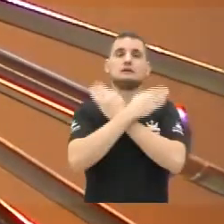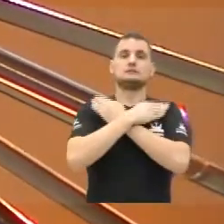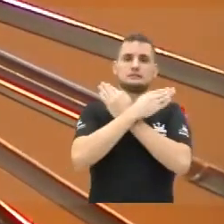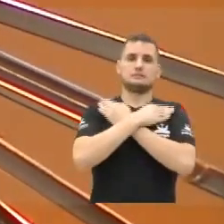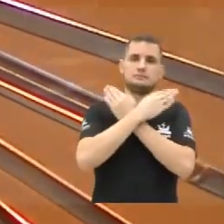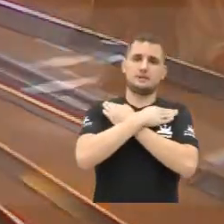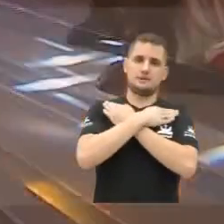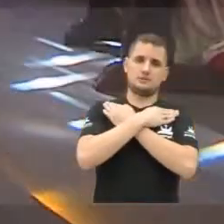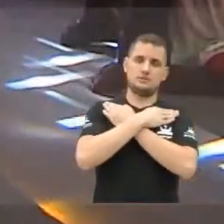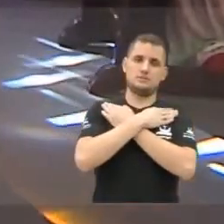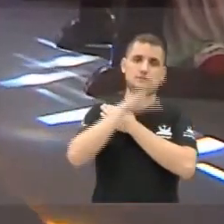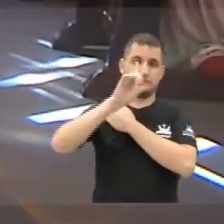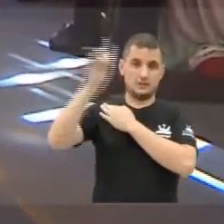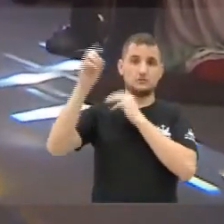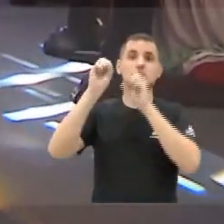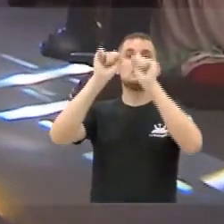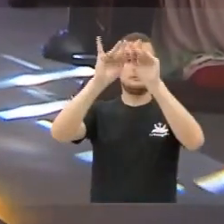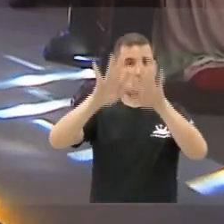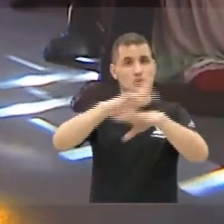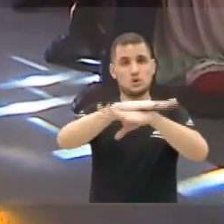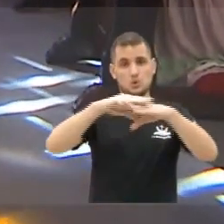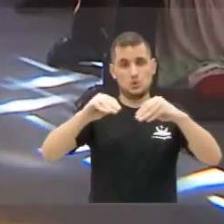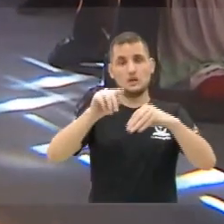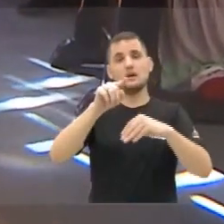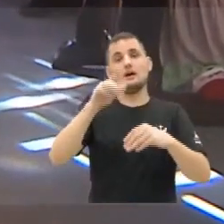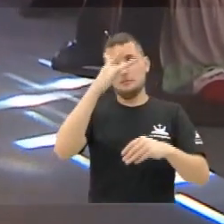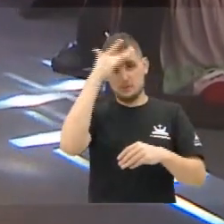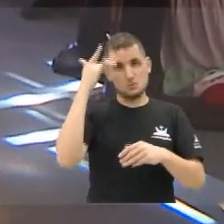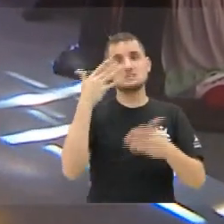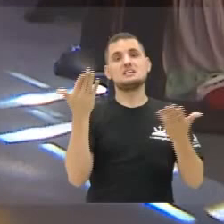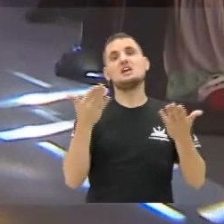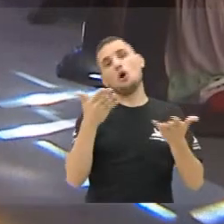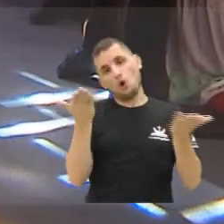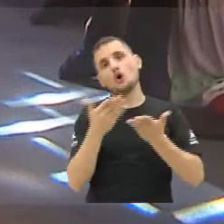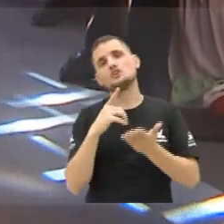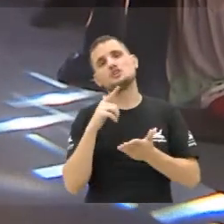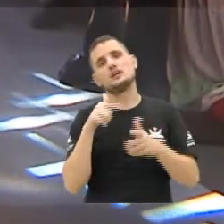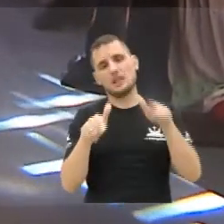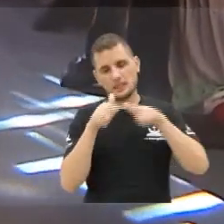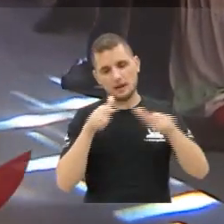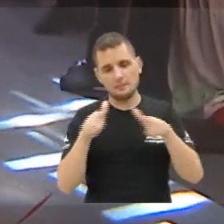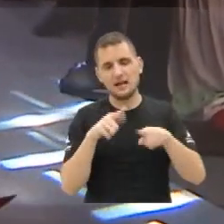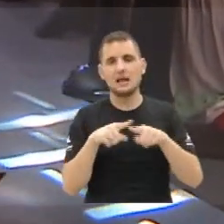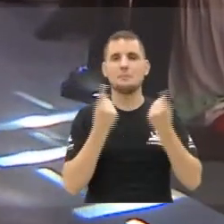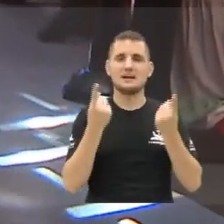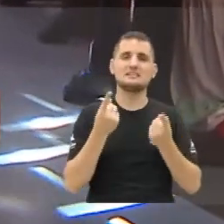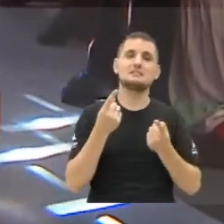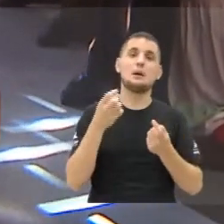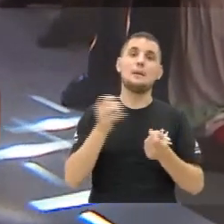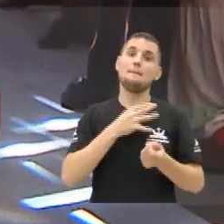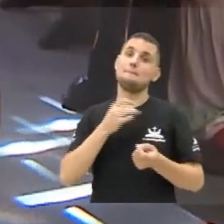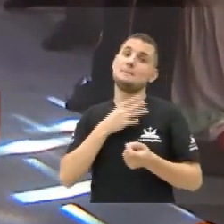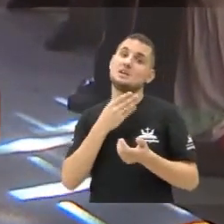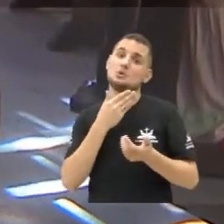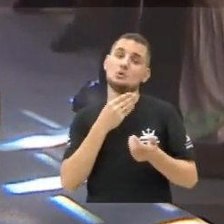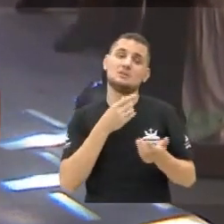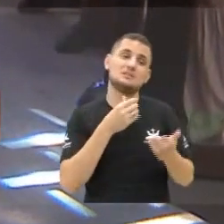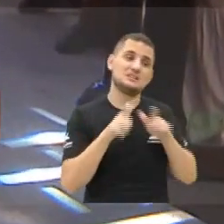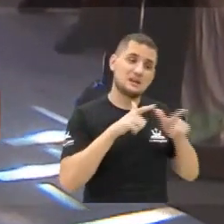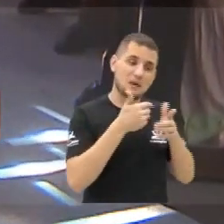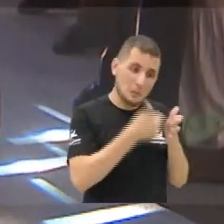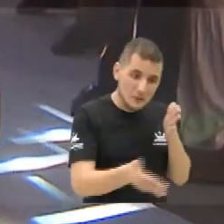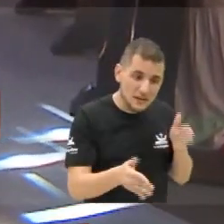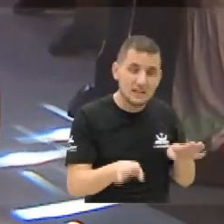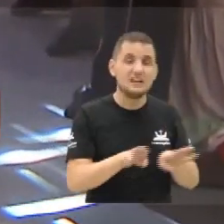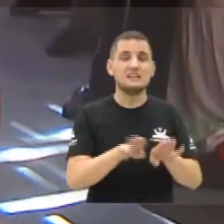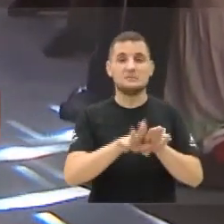Tanto pessoas que estão com emprego, mas tem medo de perder. Mas muitas pessoas que já estão desempregadas, e você tem medo, medo